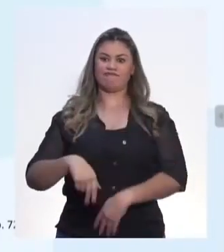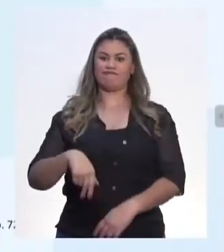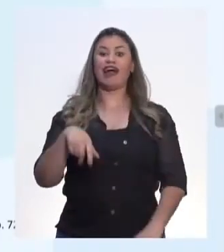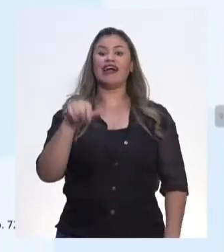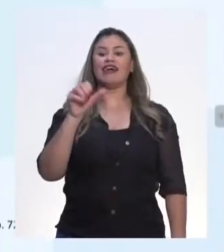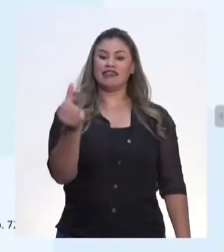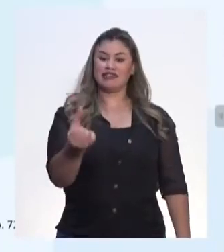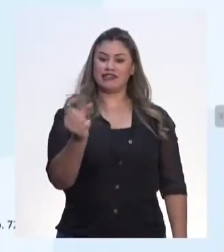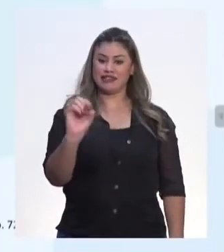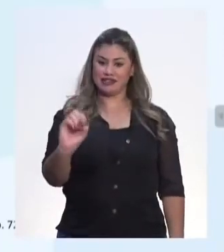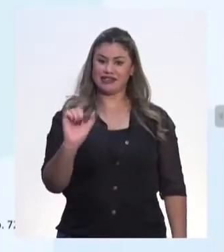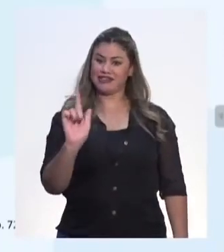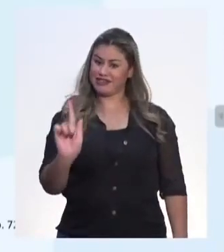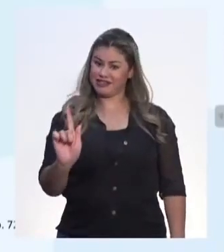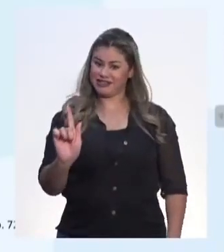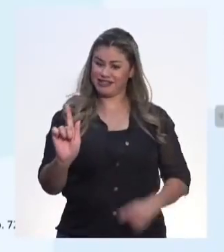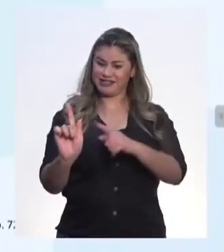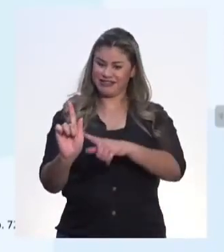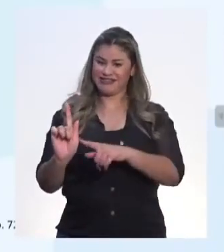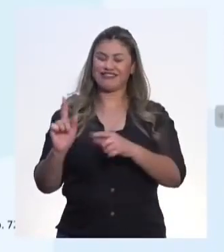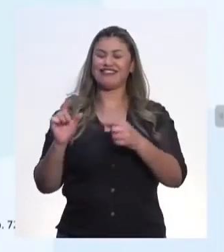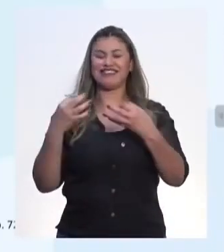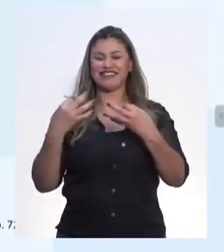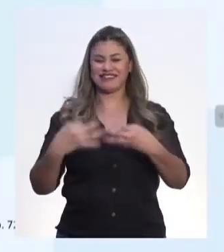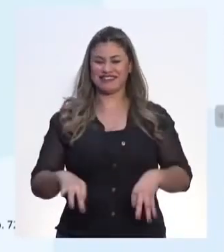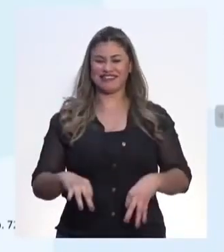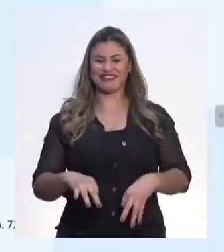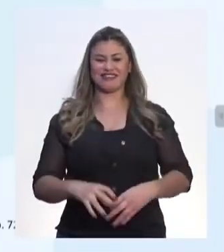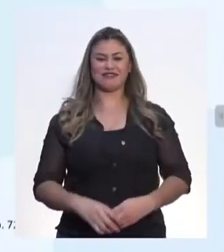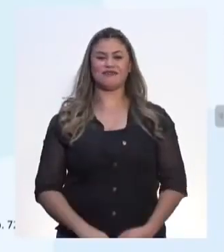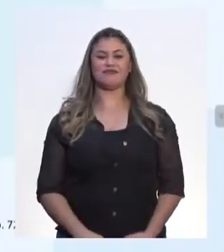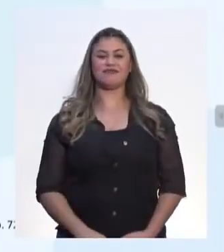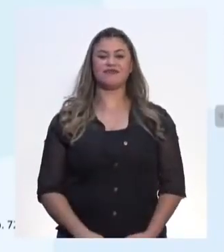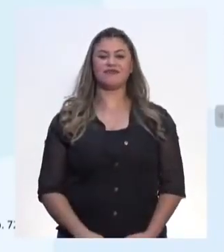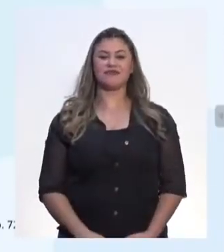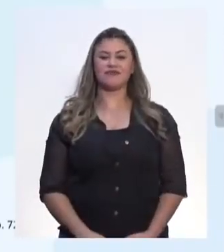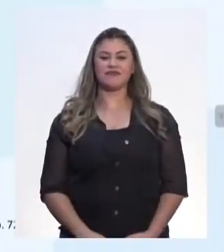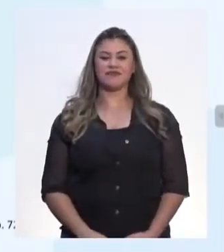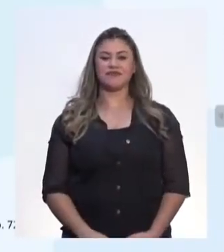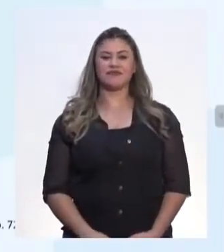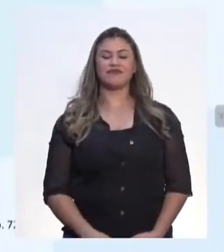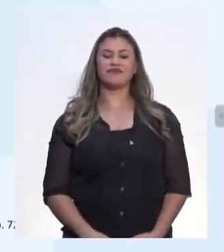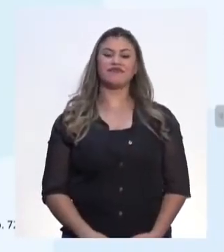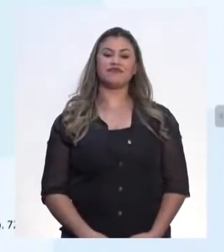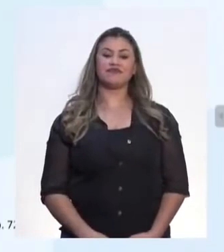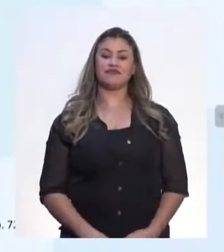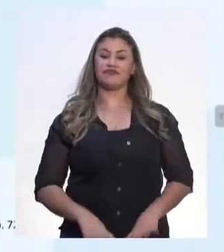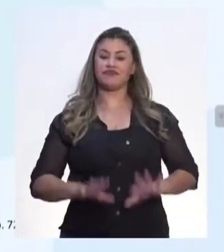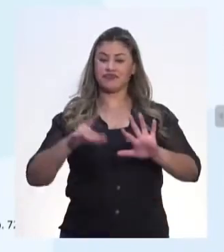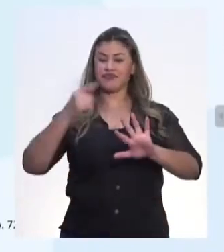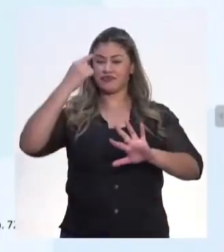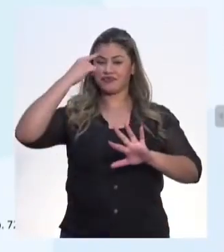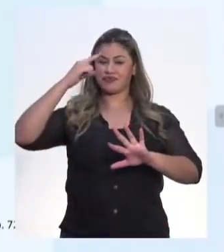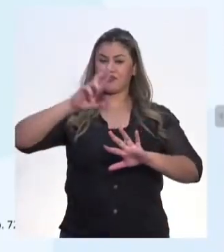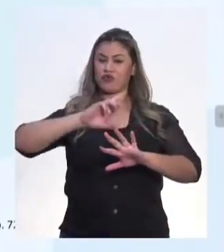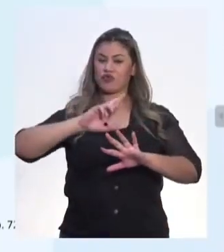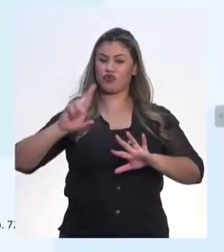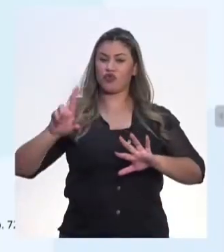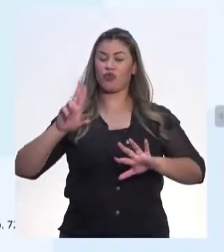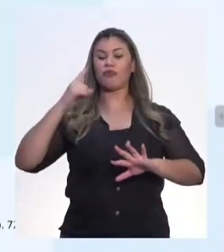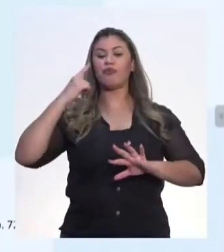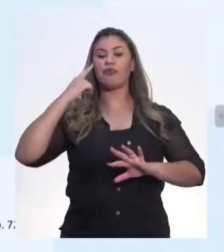graus é a resposta correta. Isso. Pela nomenclatura, ó, vamos pensar que tudo isso aqui,